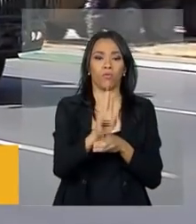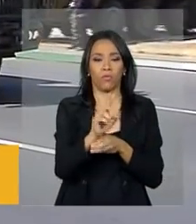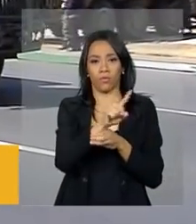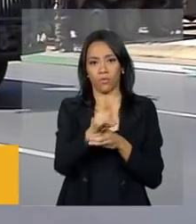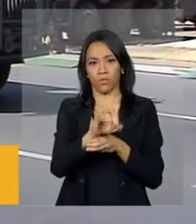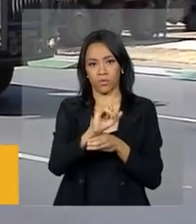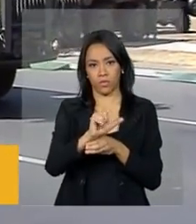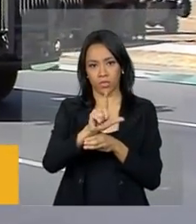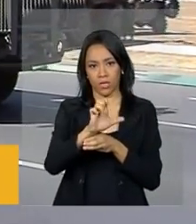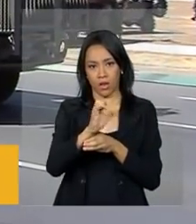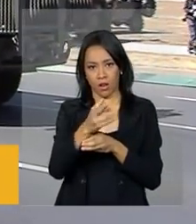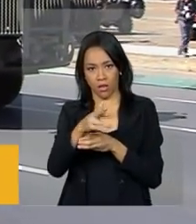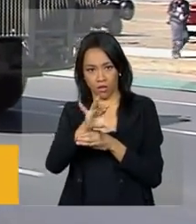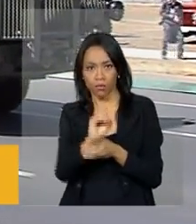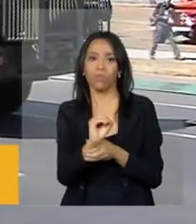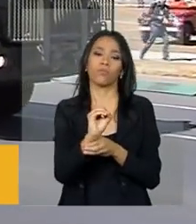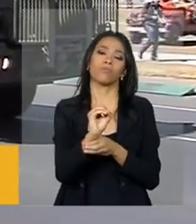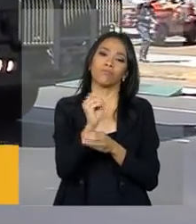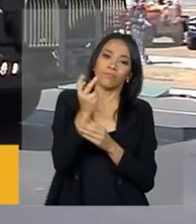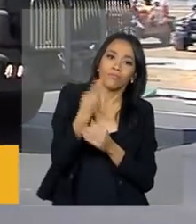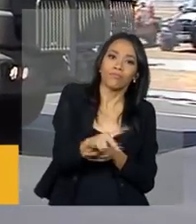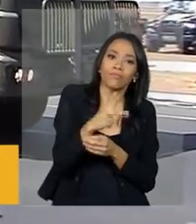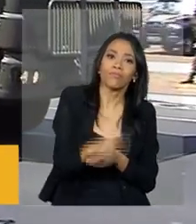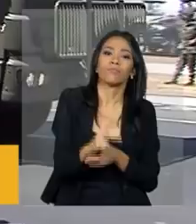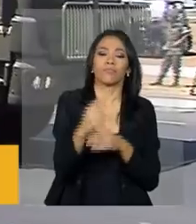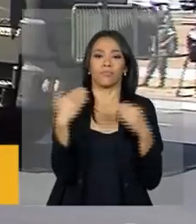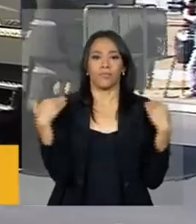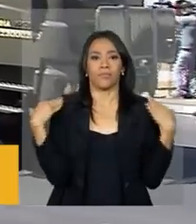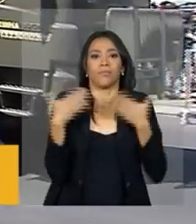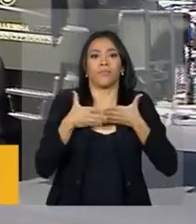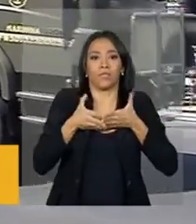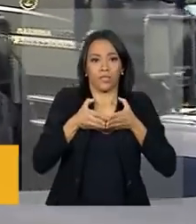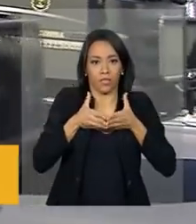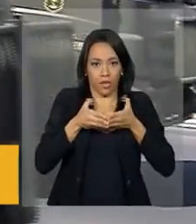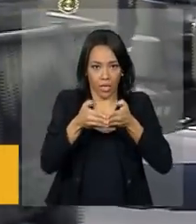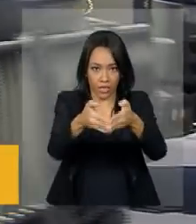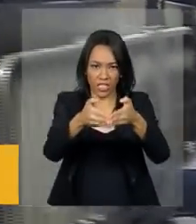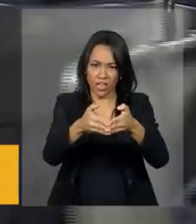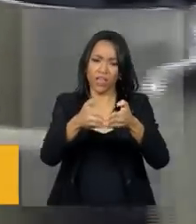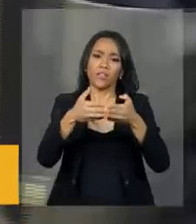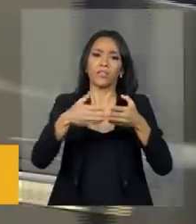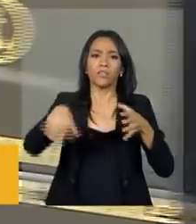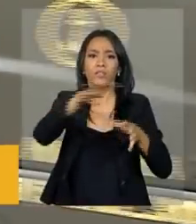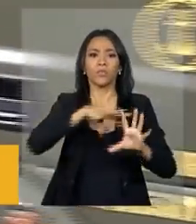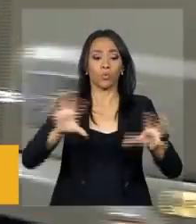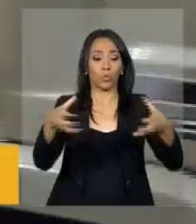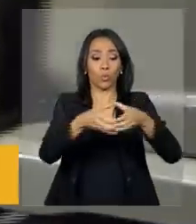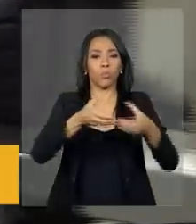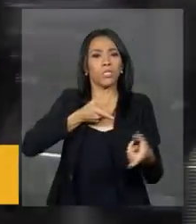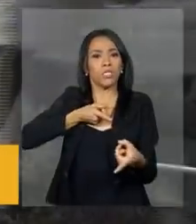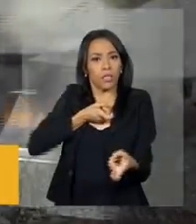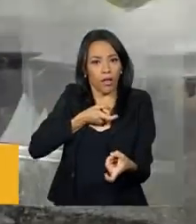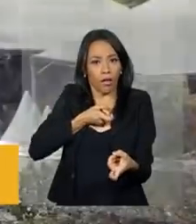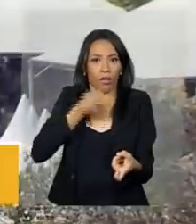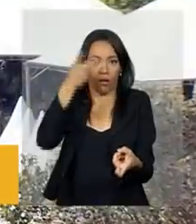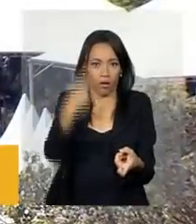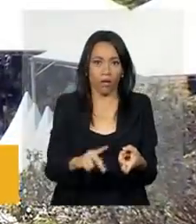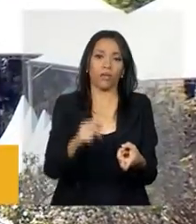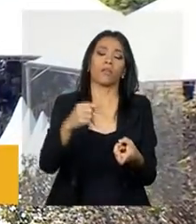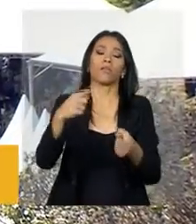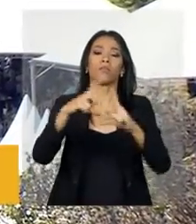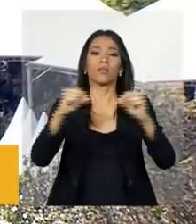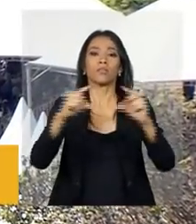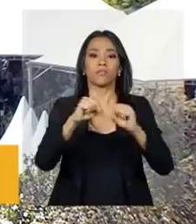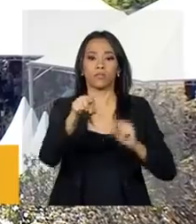do grupamento, ó, são as Ategos, 5 toneladas. São do grupamento de fuzileiros navais aqui de Brasília. E no